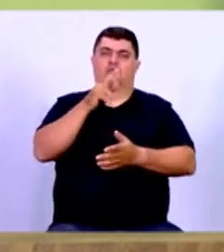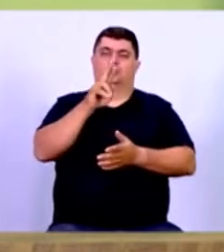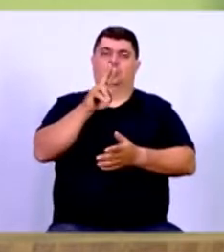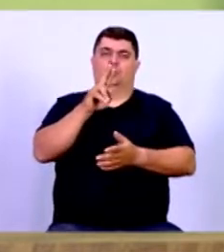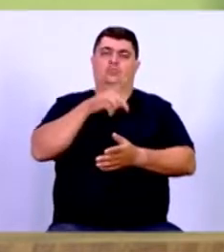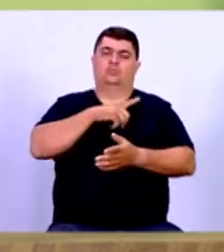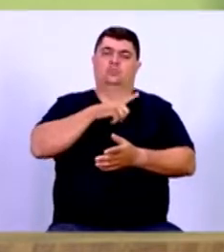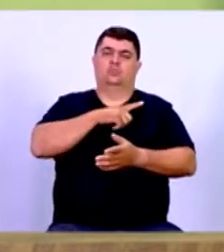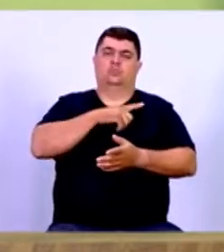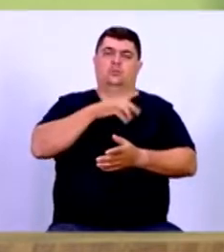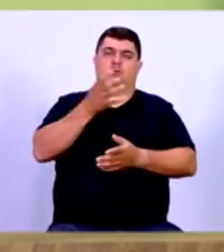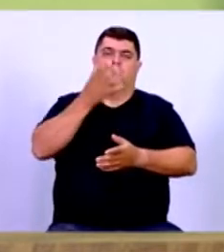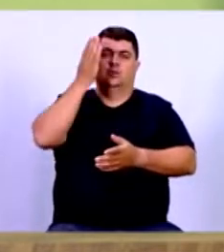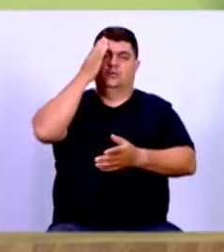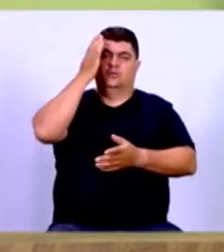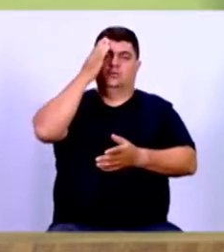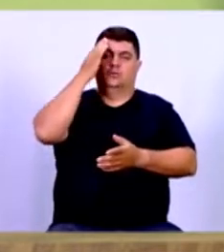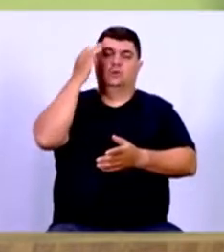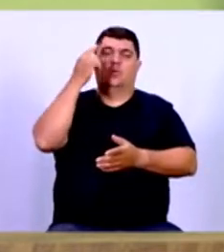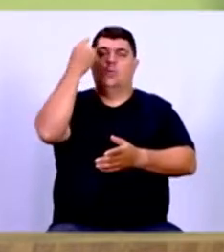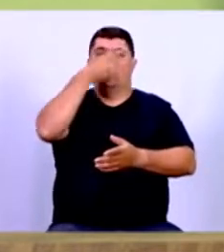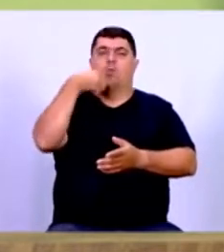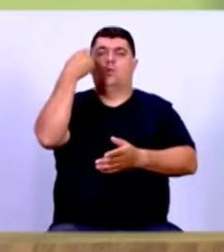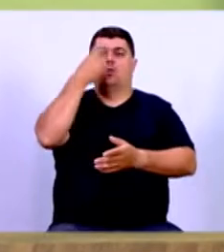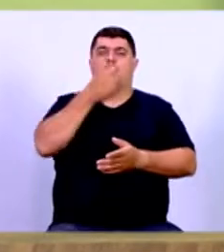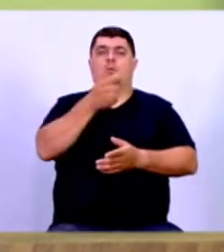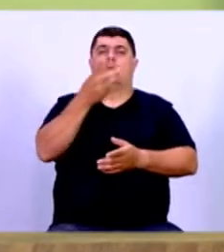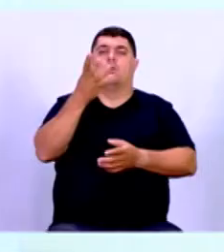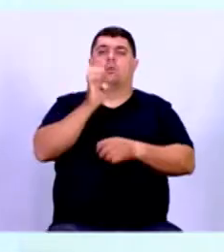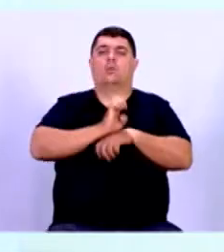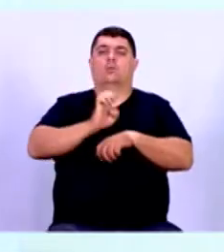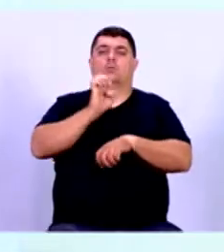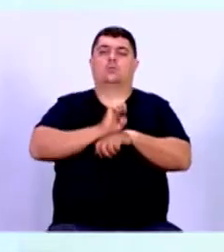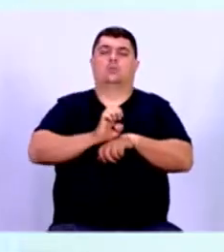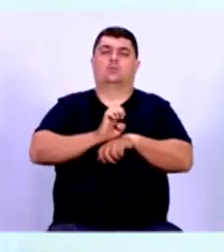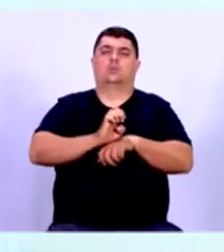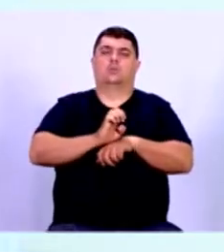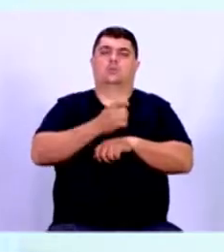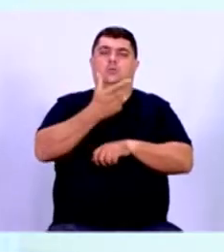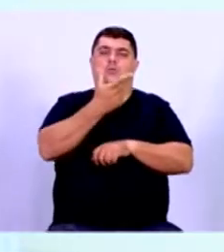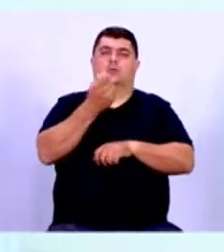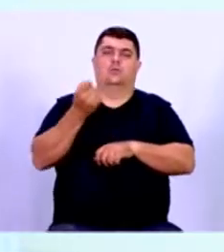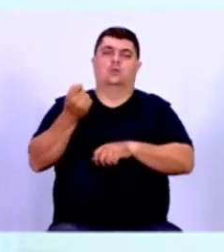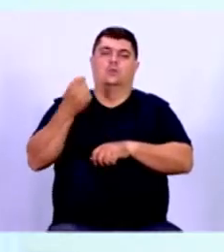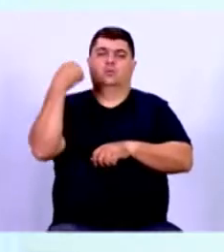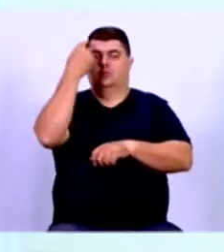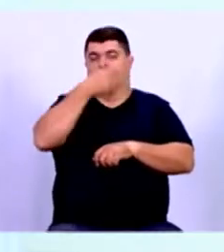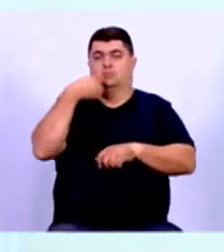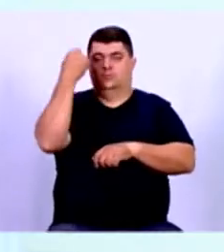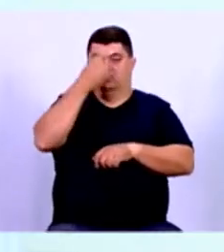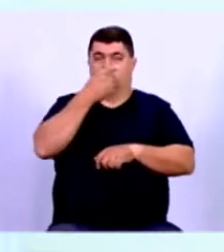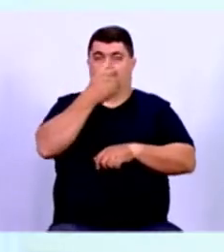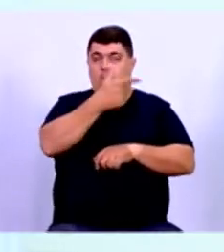O aluno quer saber qual a carga horária do estágio. A carga horária do estágio são 200 horas,